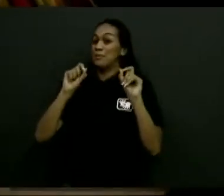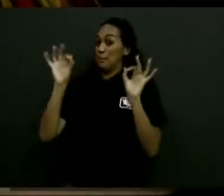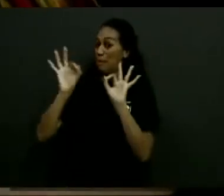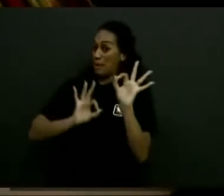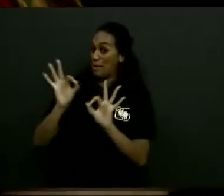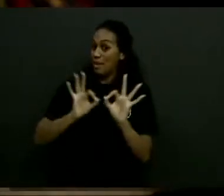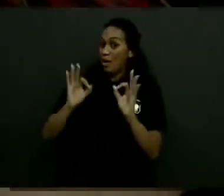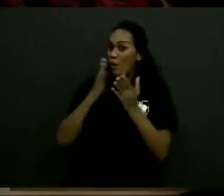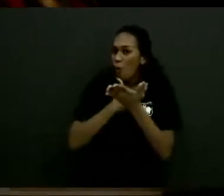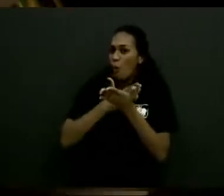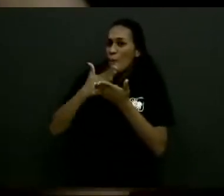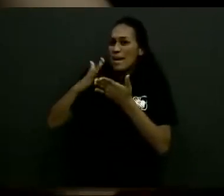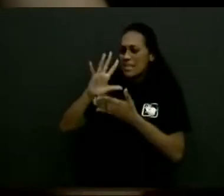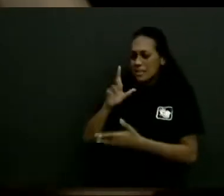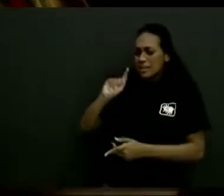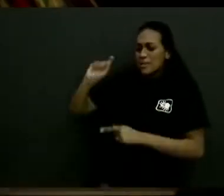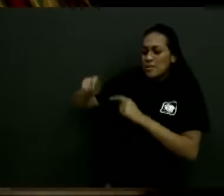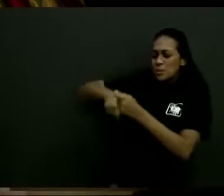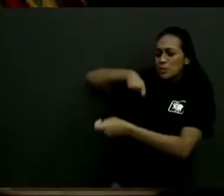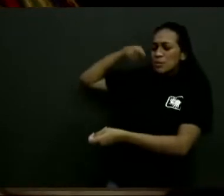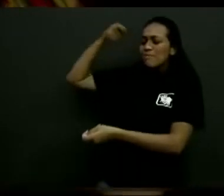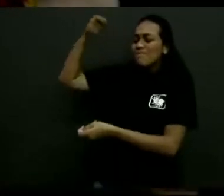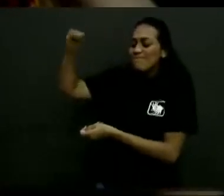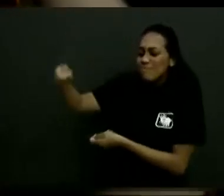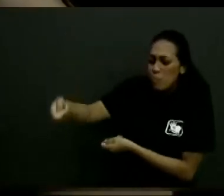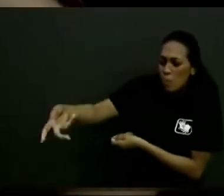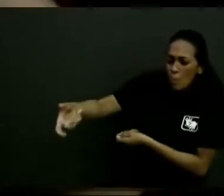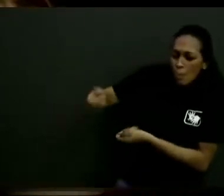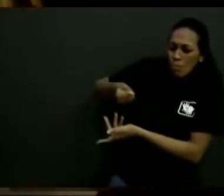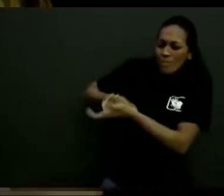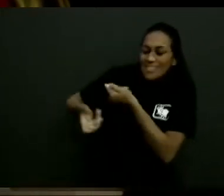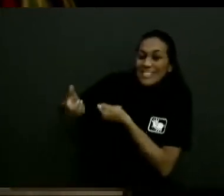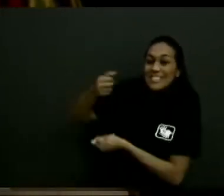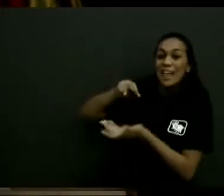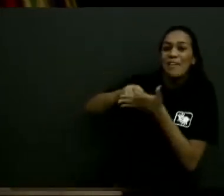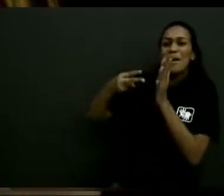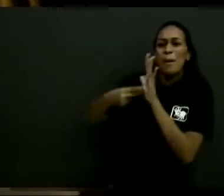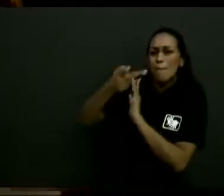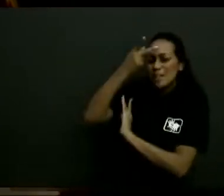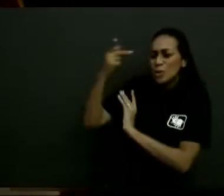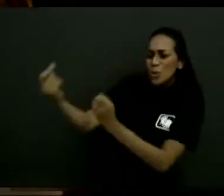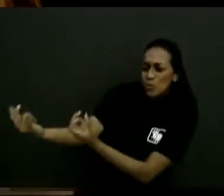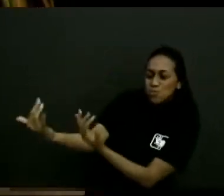meu nome. Lança a rede nesse mar para almas